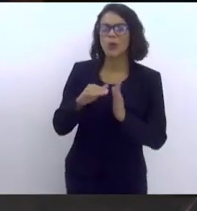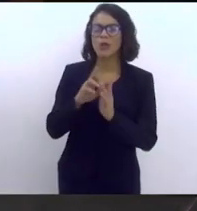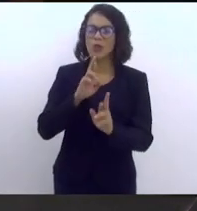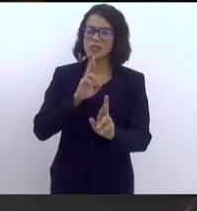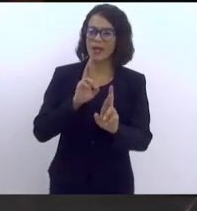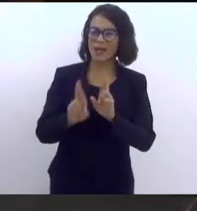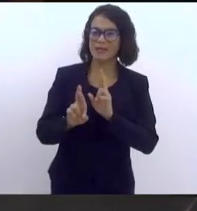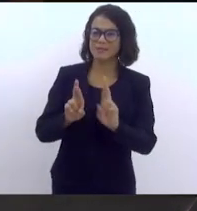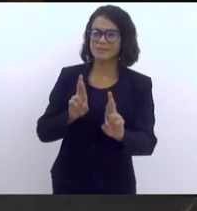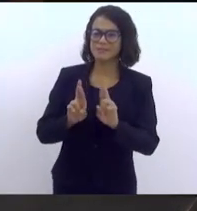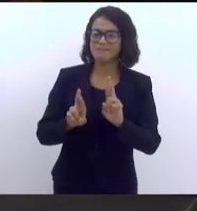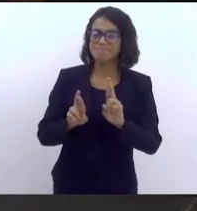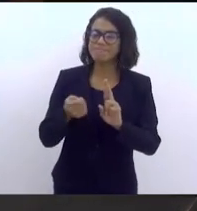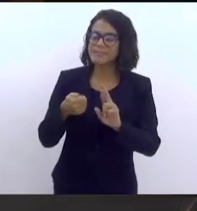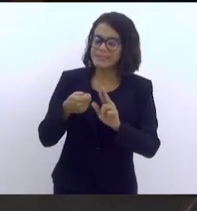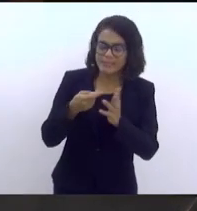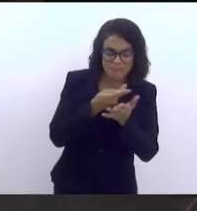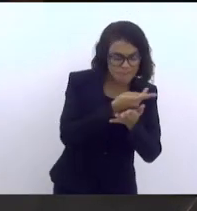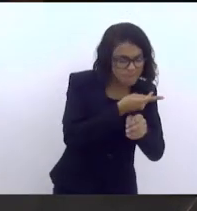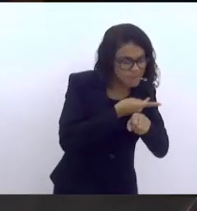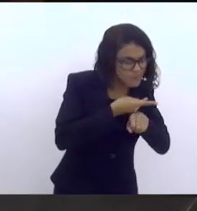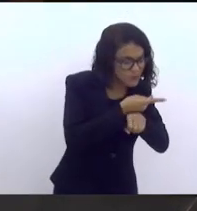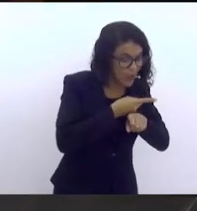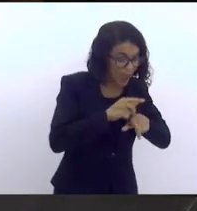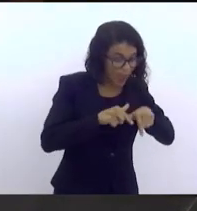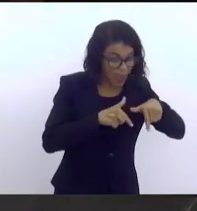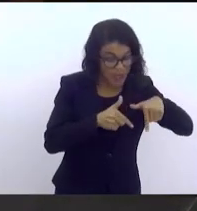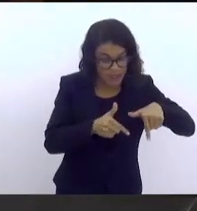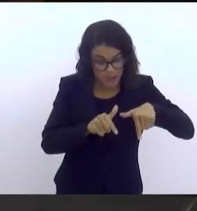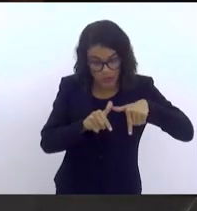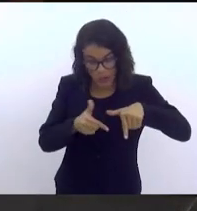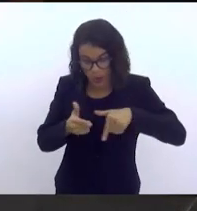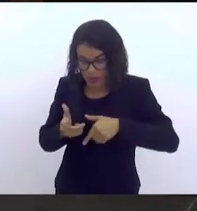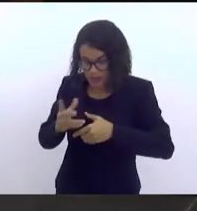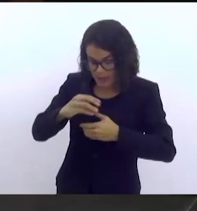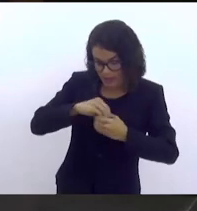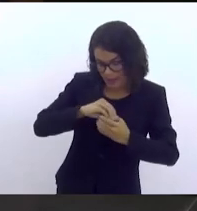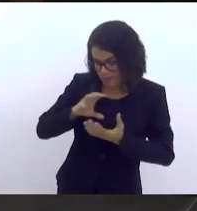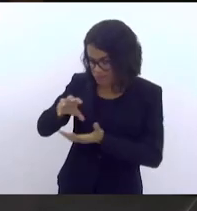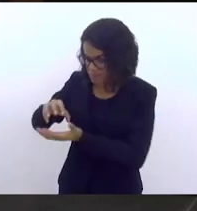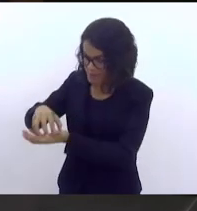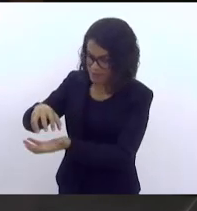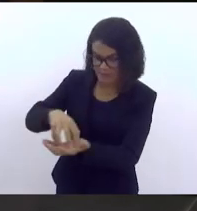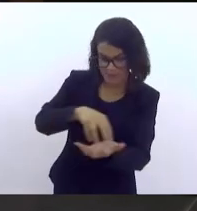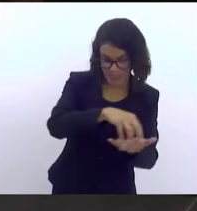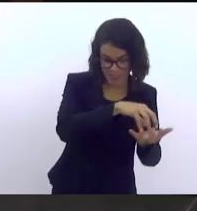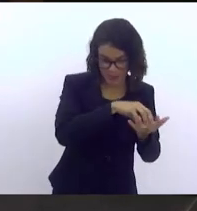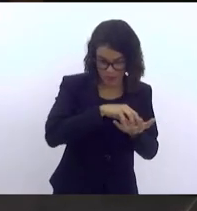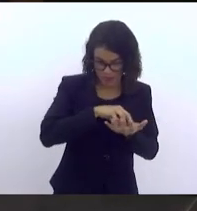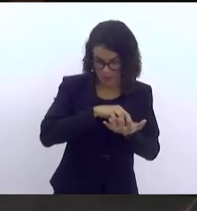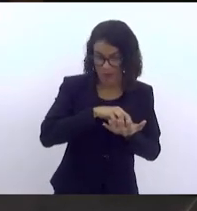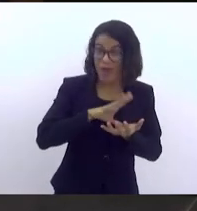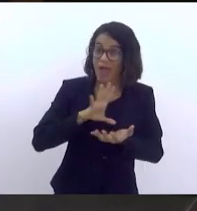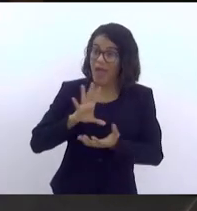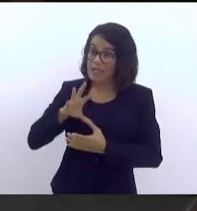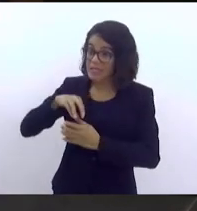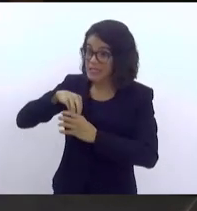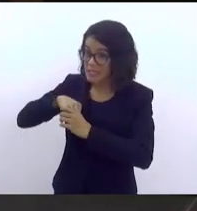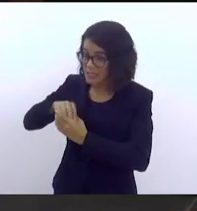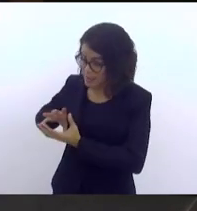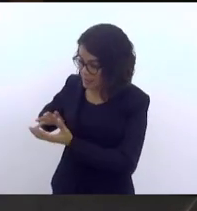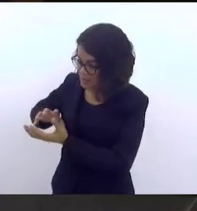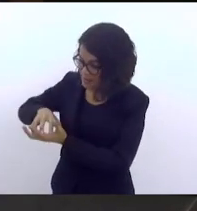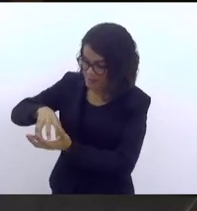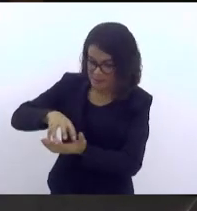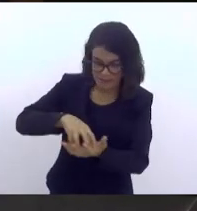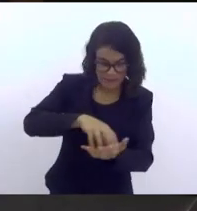precisam ser buscadas através de ações intercetoriais a intersetorialidade